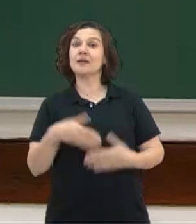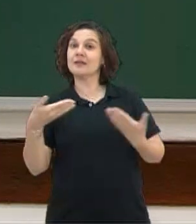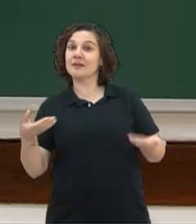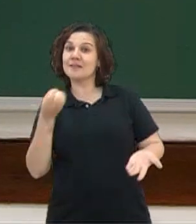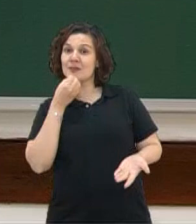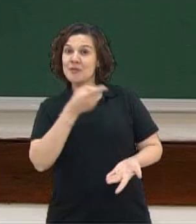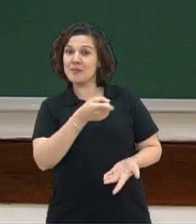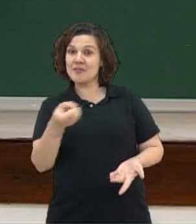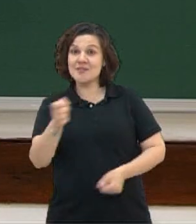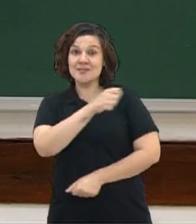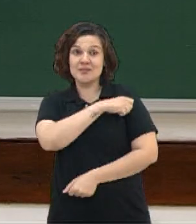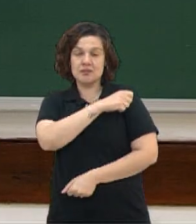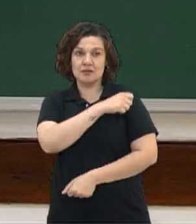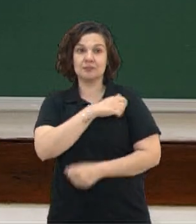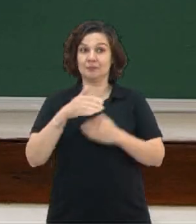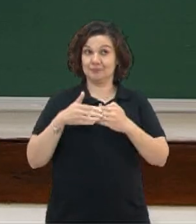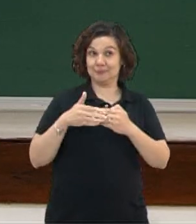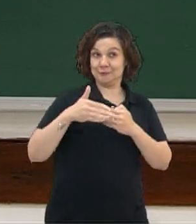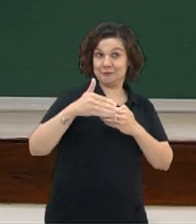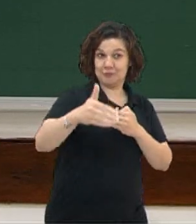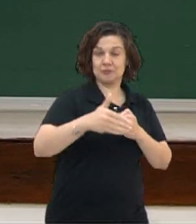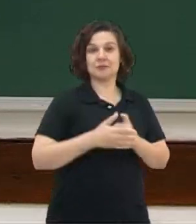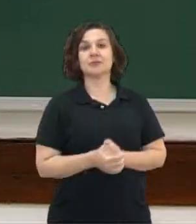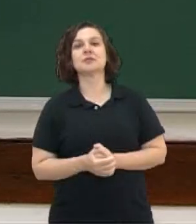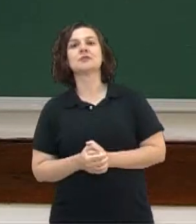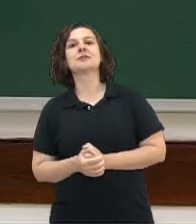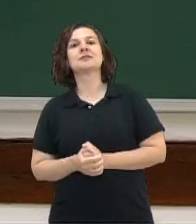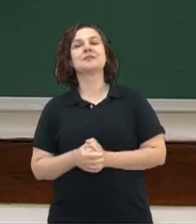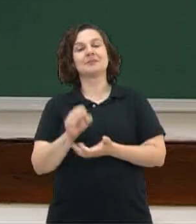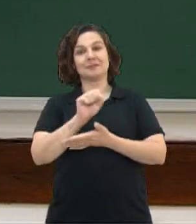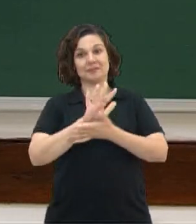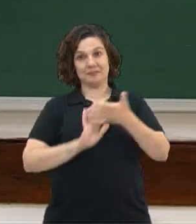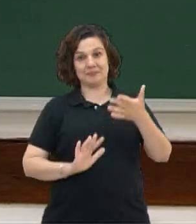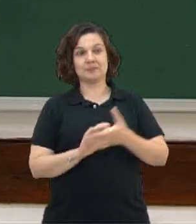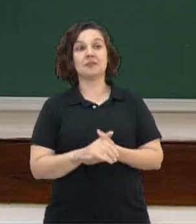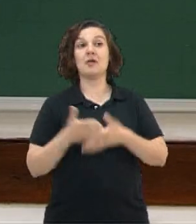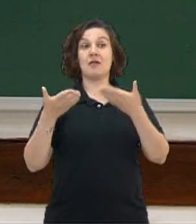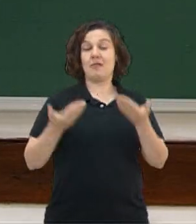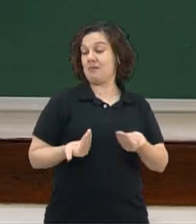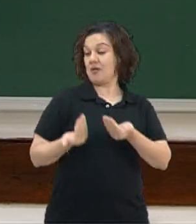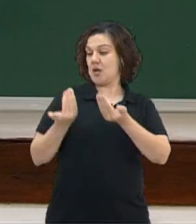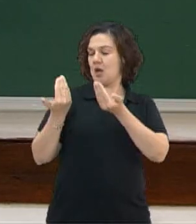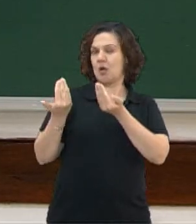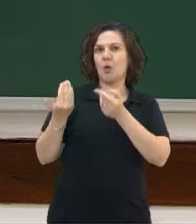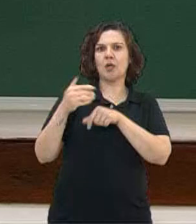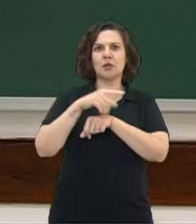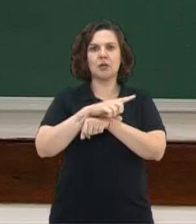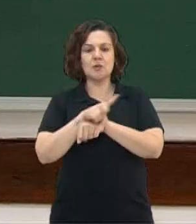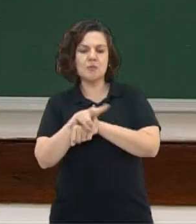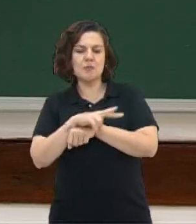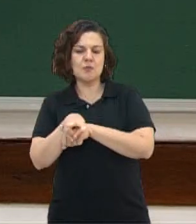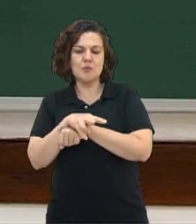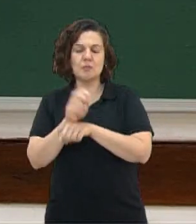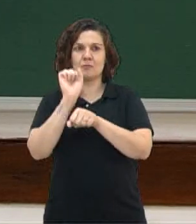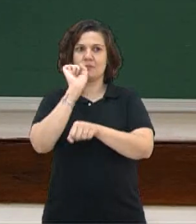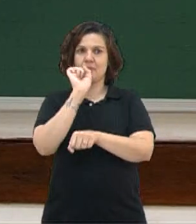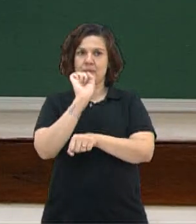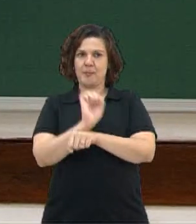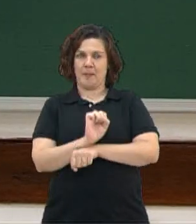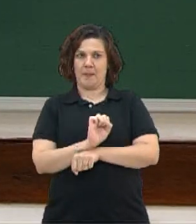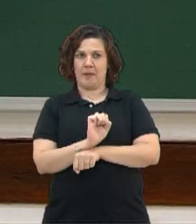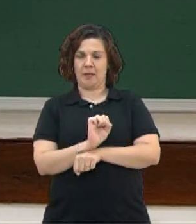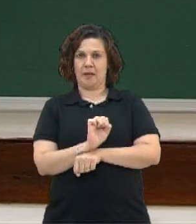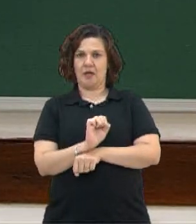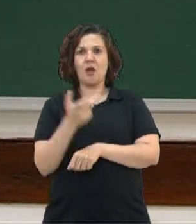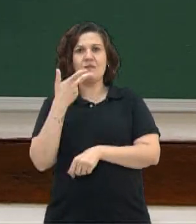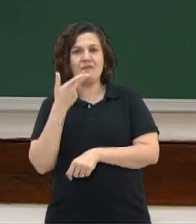Muito bem, estudante. Dando continuidade à nossa retomada de conteúdos, nós temos aqui o sensoriamento remoto, tá? Quando